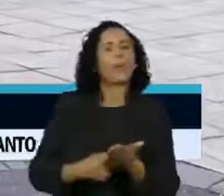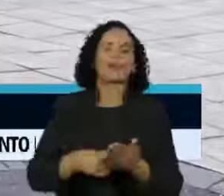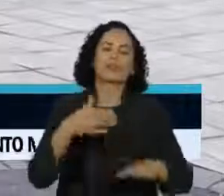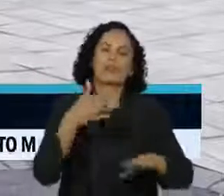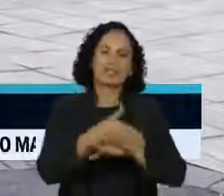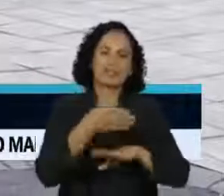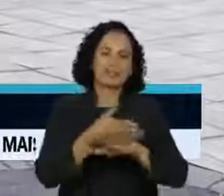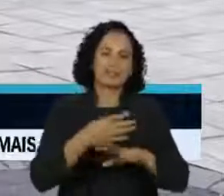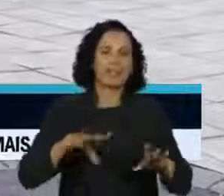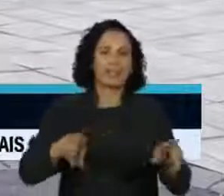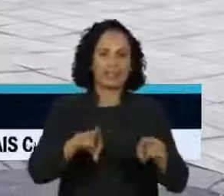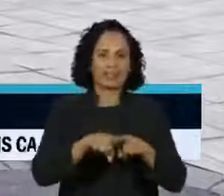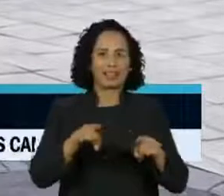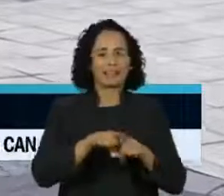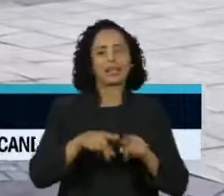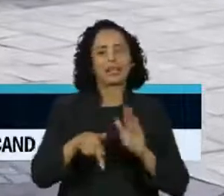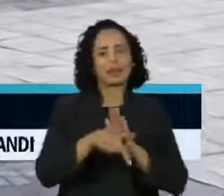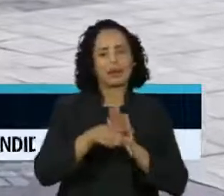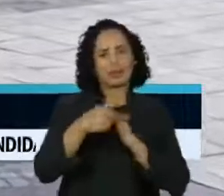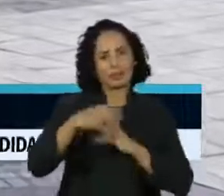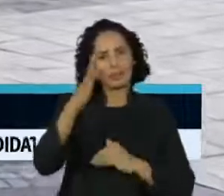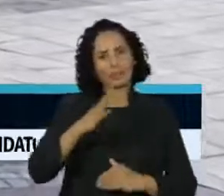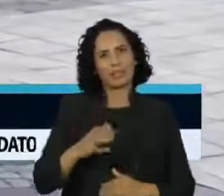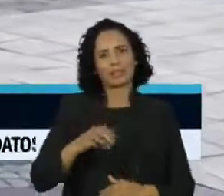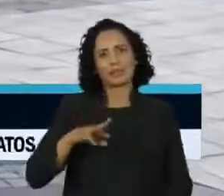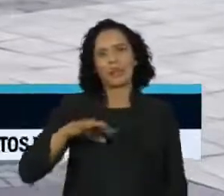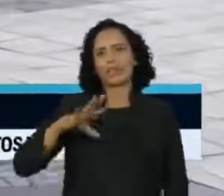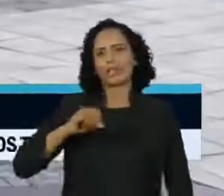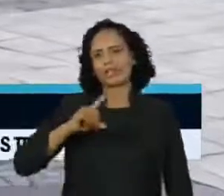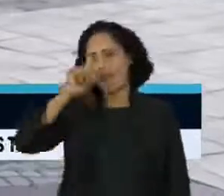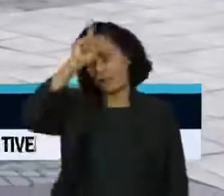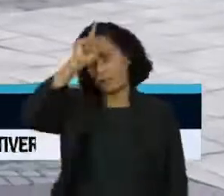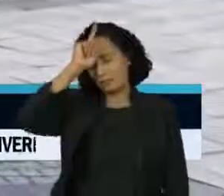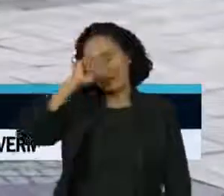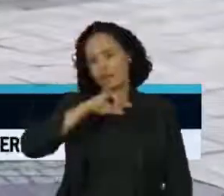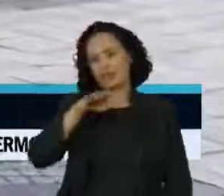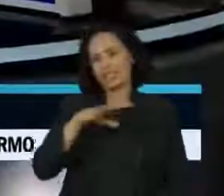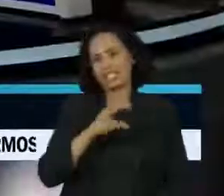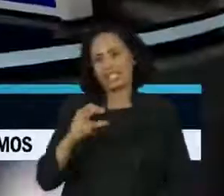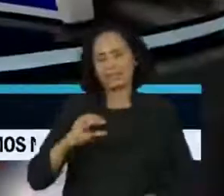exportações do conteúdo editorial do Brasil. Maurício Cancellieri, da Alemanha, para o Jornal da Cultura.